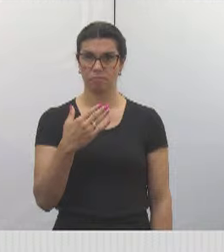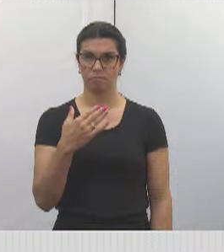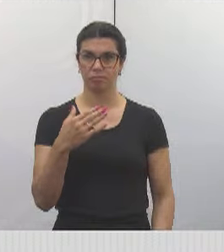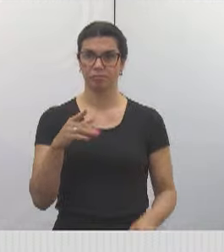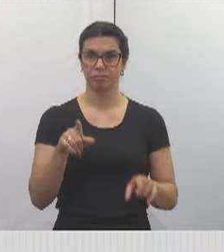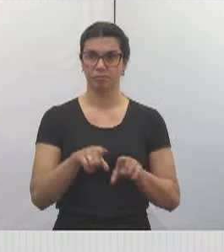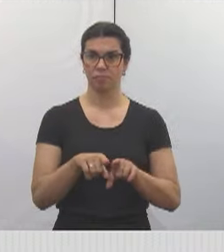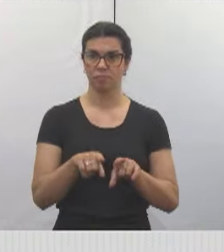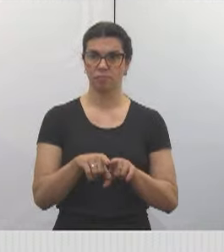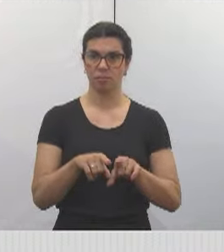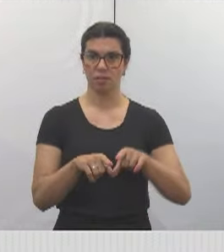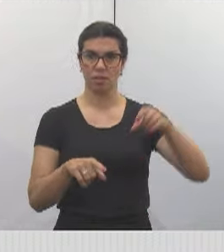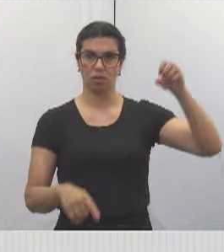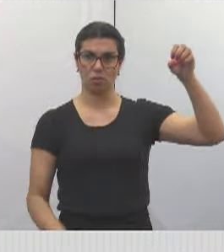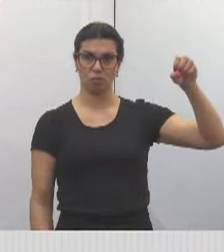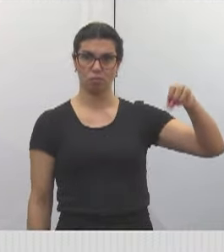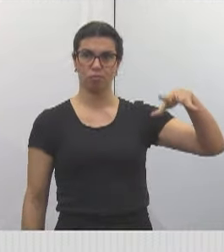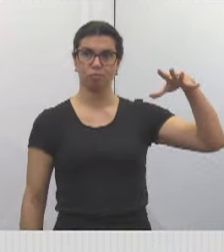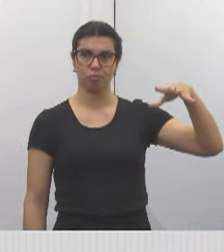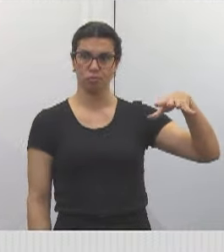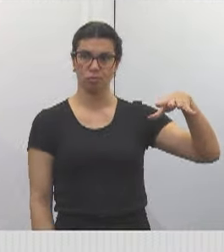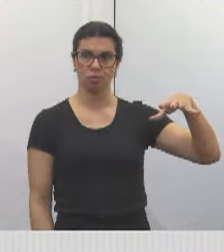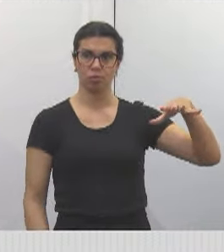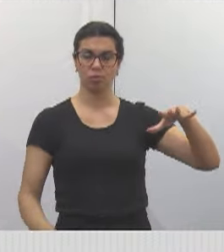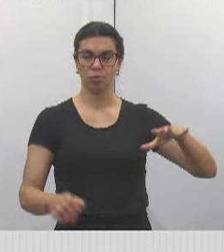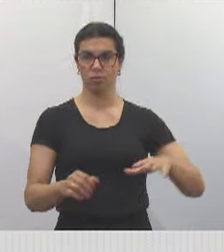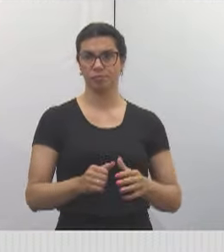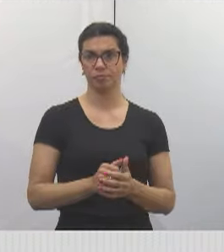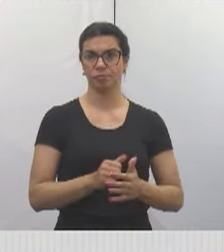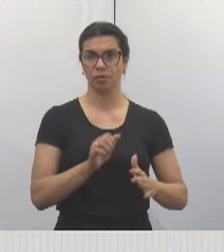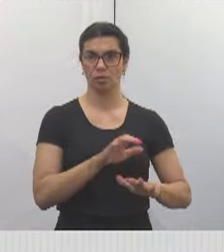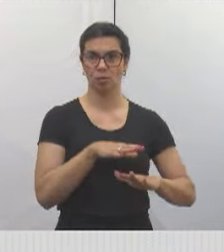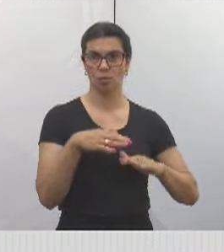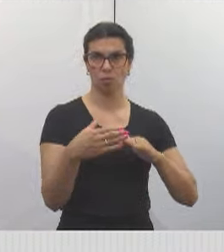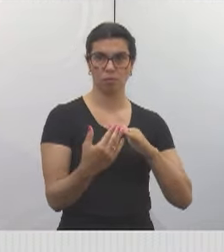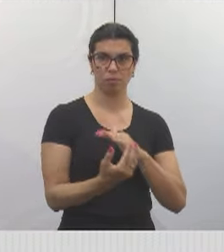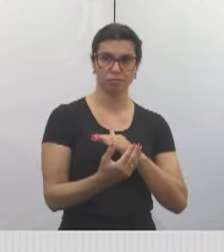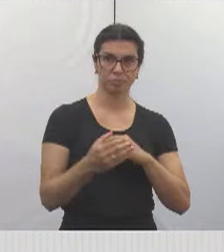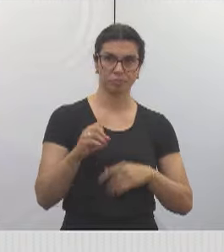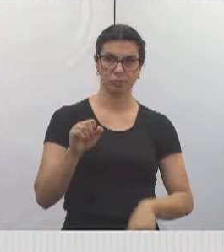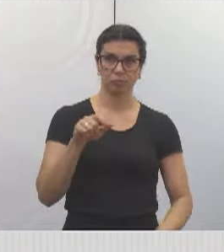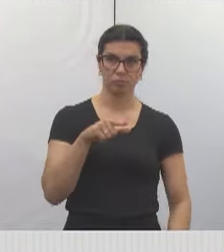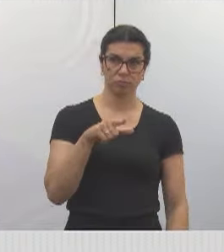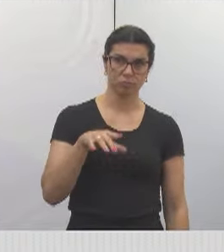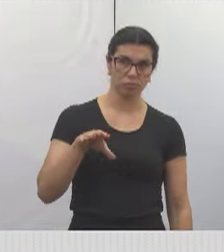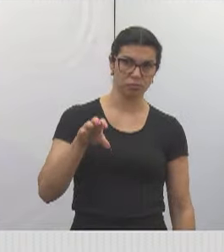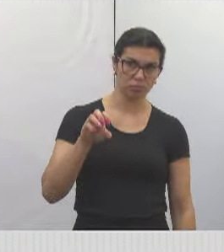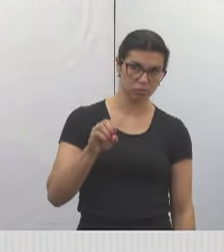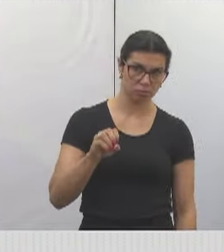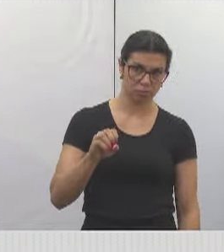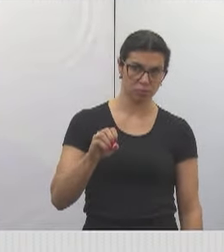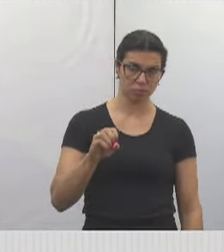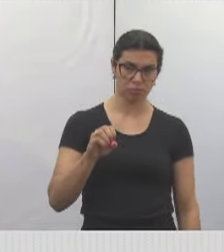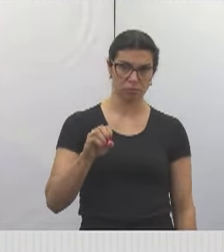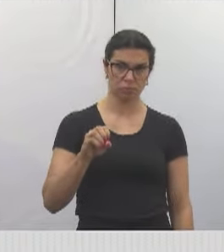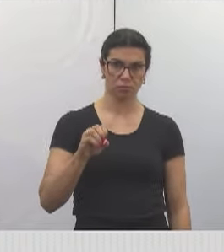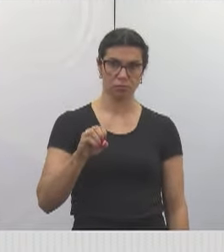Solicitei iluminação na viela que dá acesso à rua